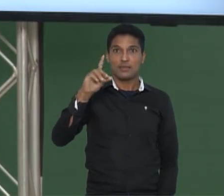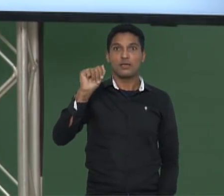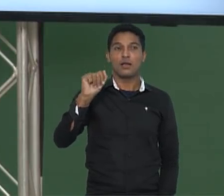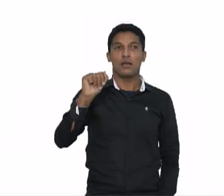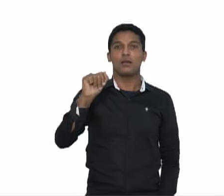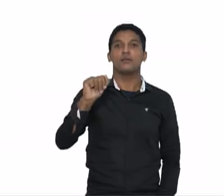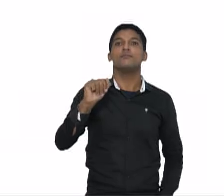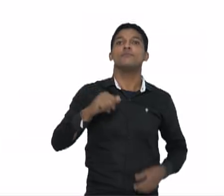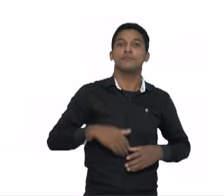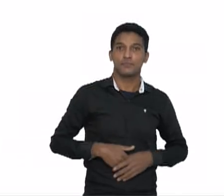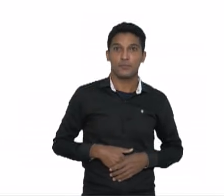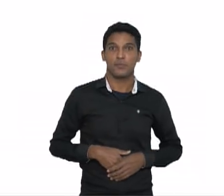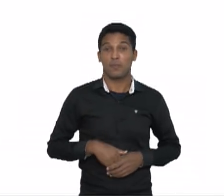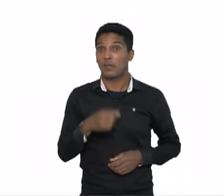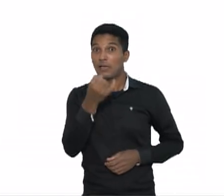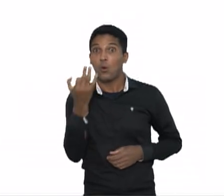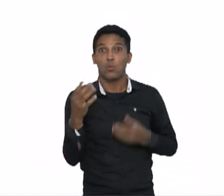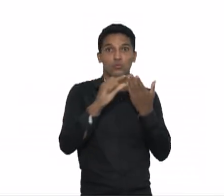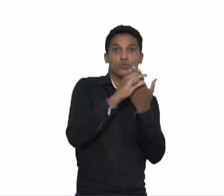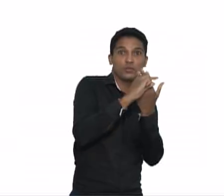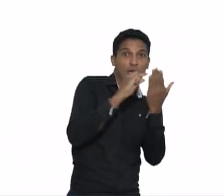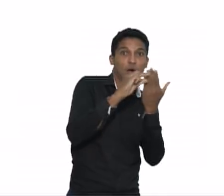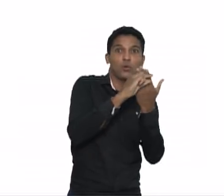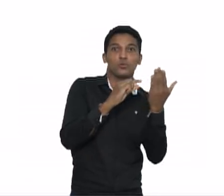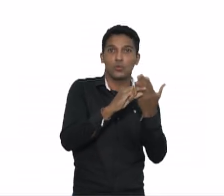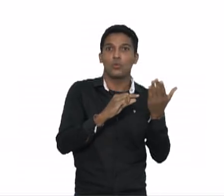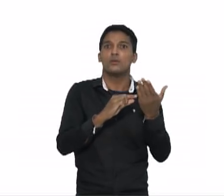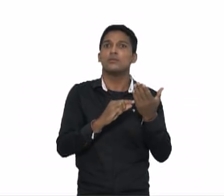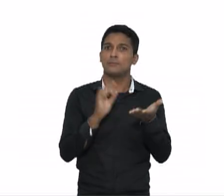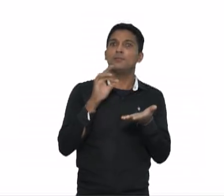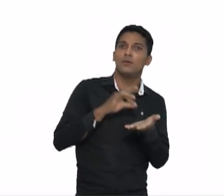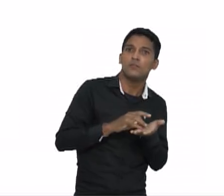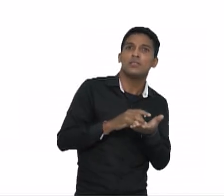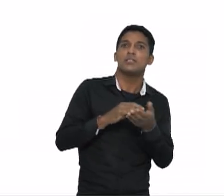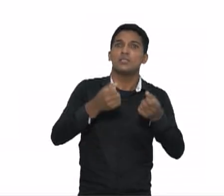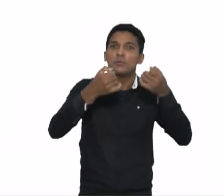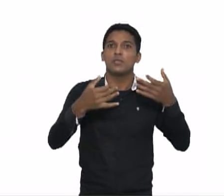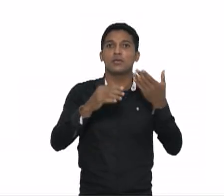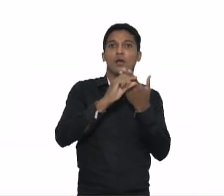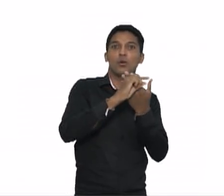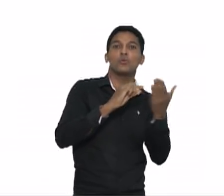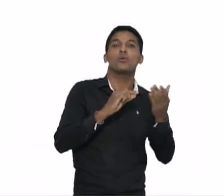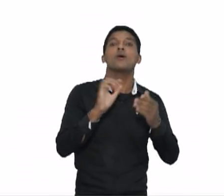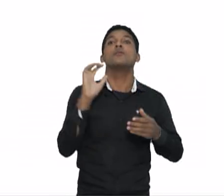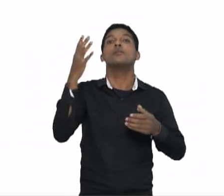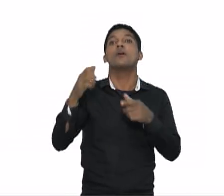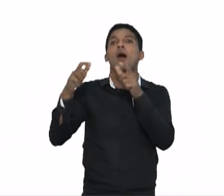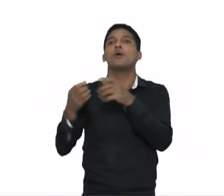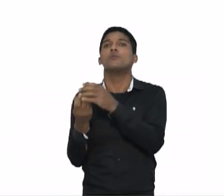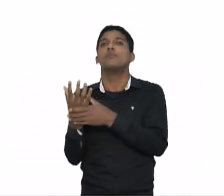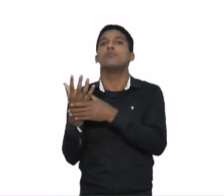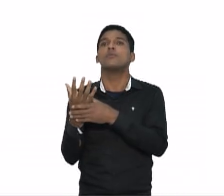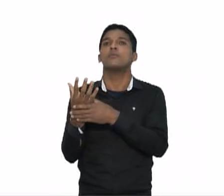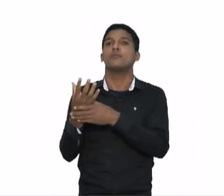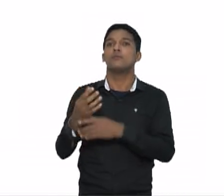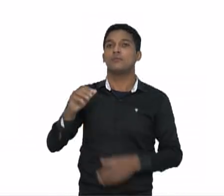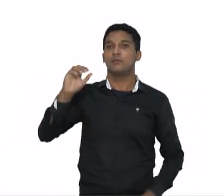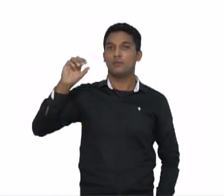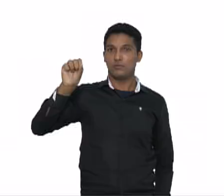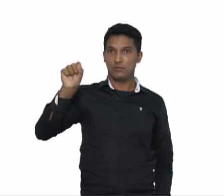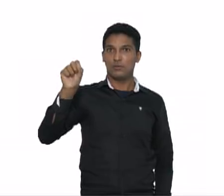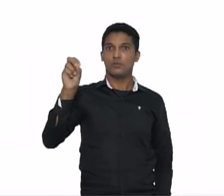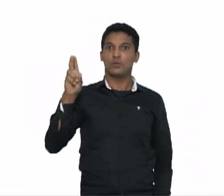alguns autores afirmam que o esporte teve sua origem lá nos Alpes suíços, no século